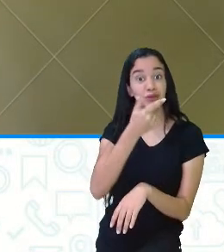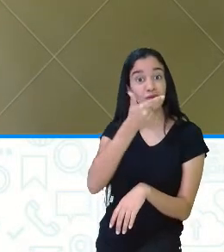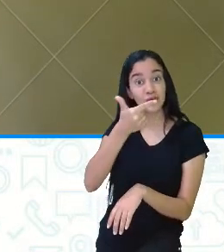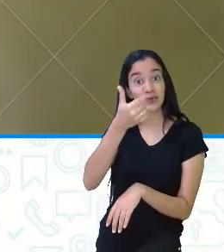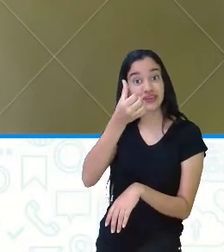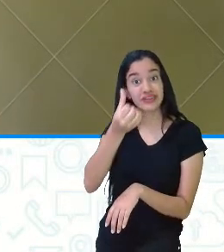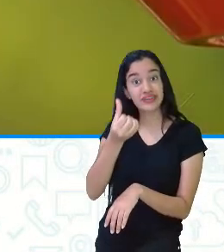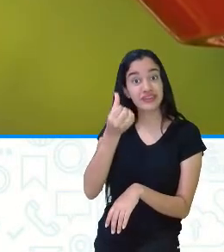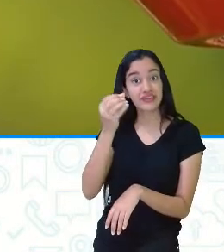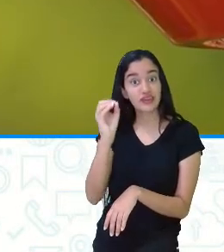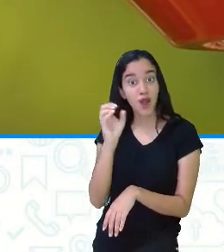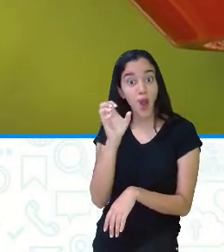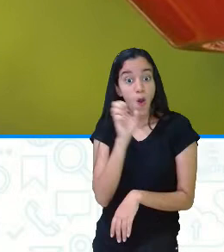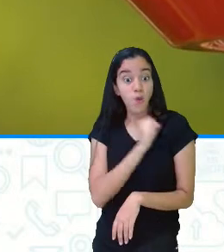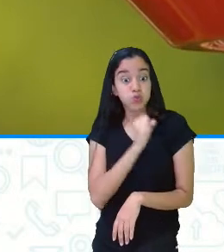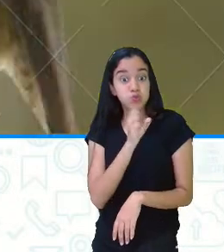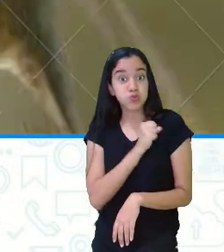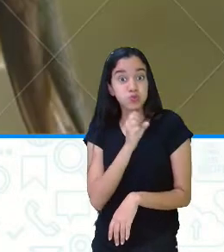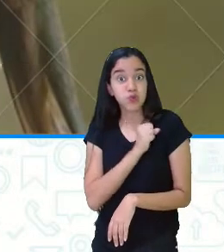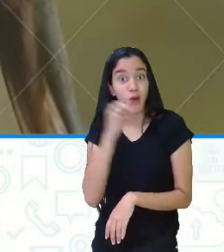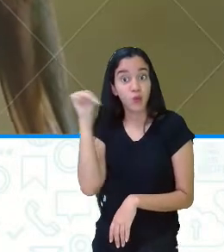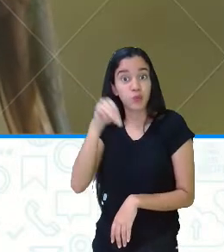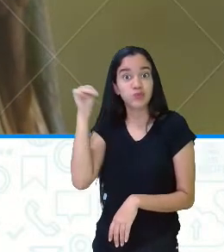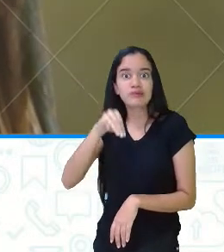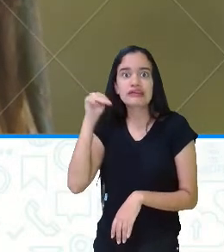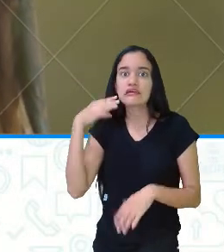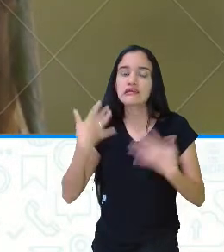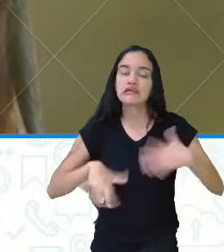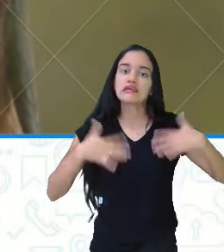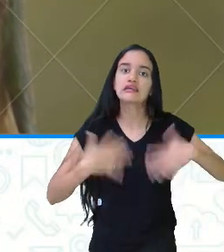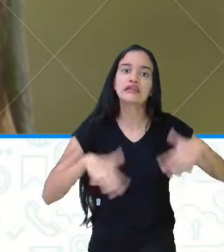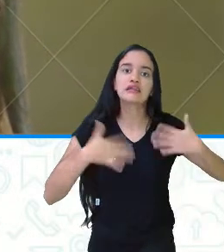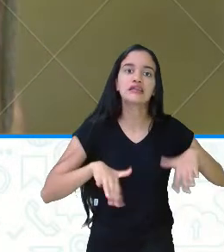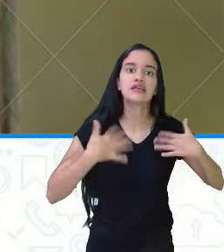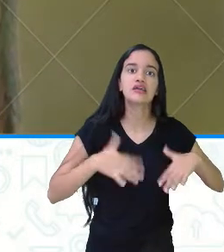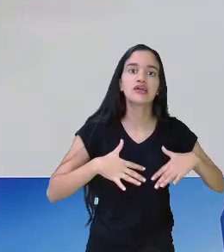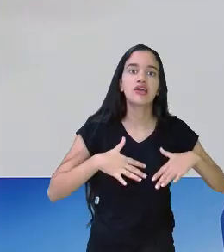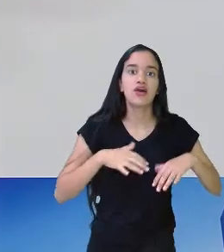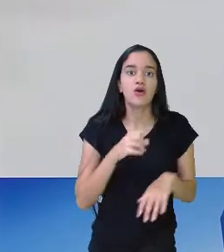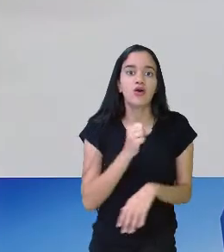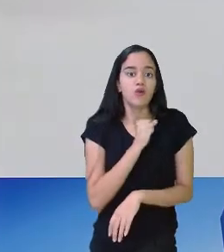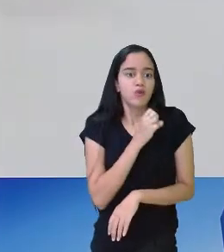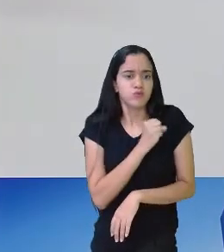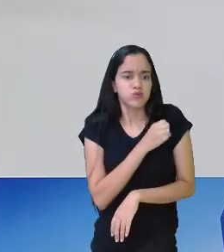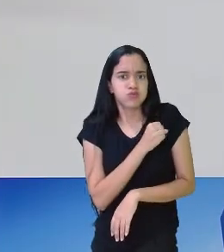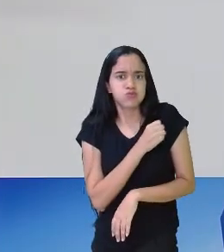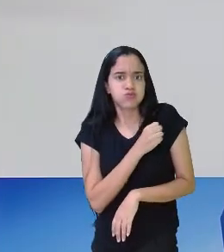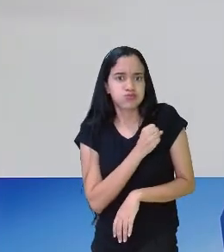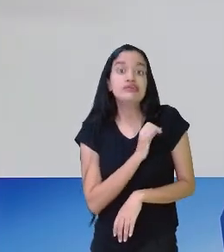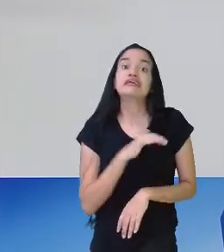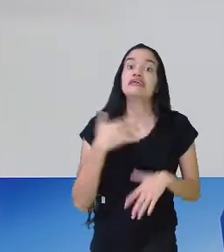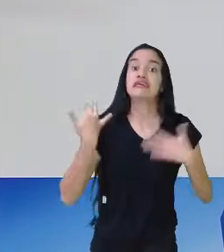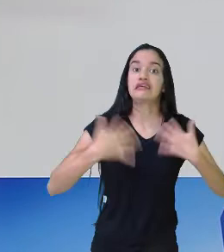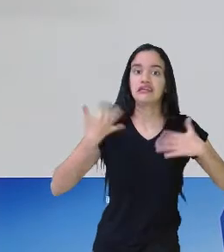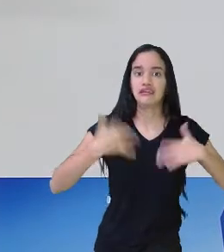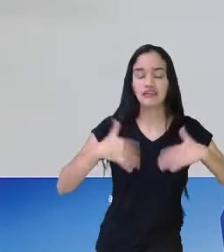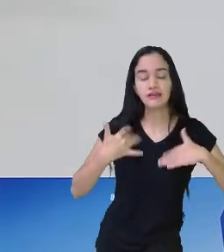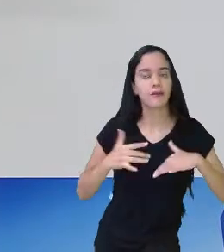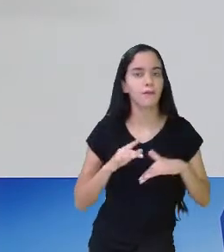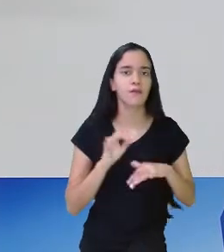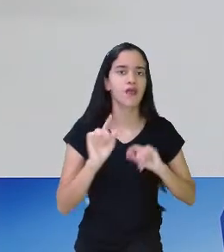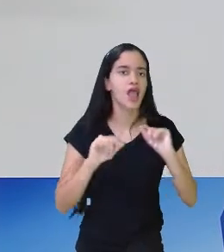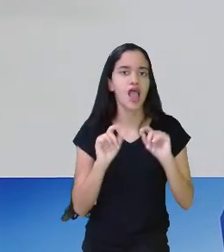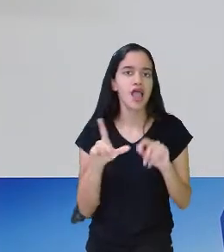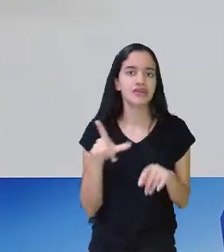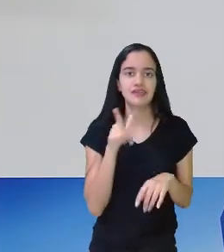1.260 batimentos por minuto, gente. Ele bate muito acelerado o coraçãozinho dele. Ele não é que